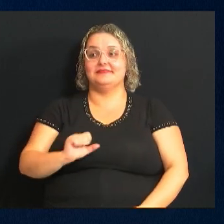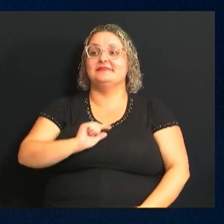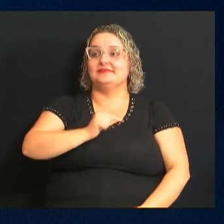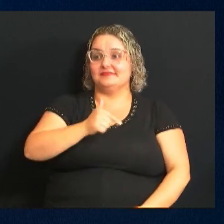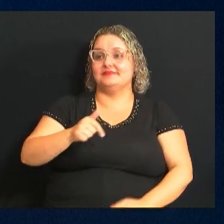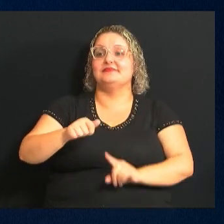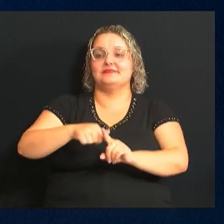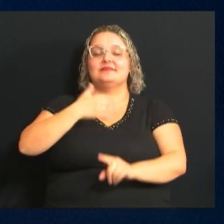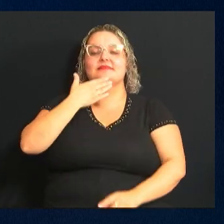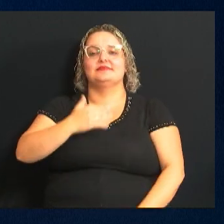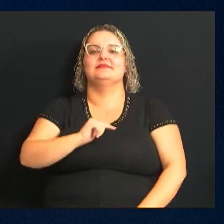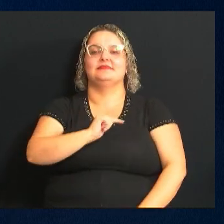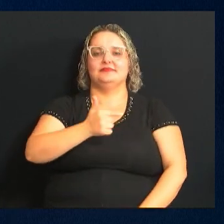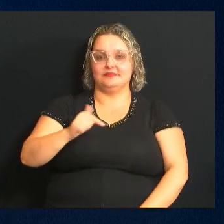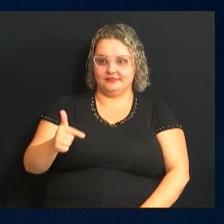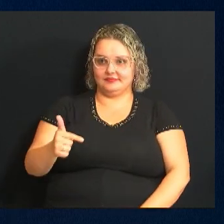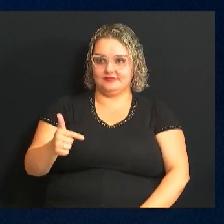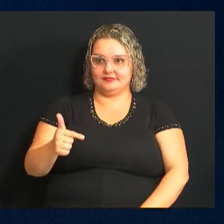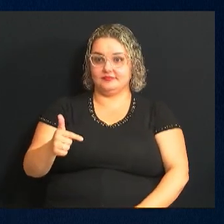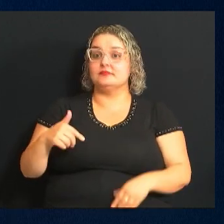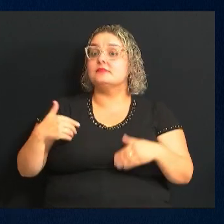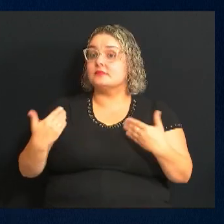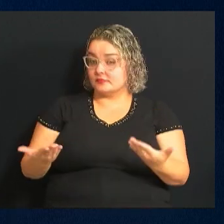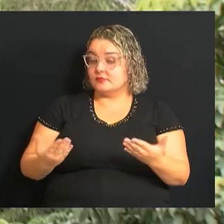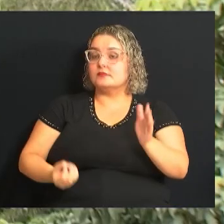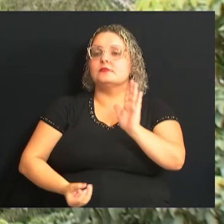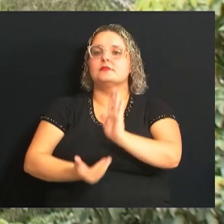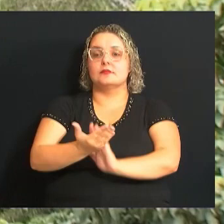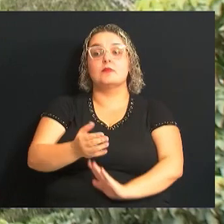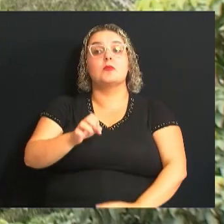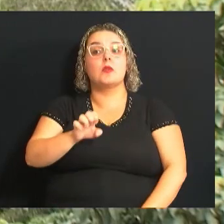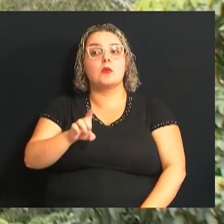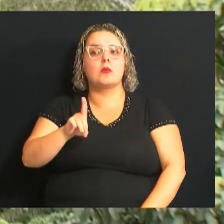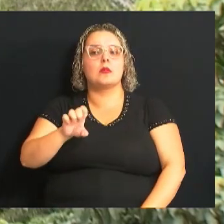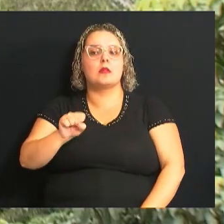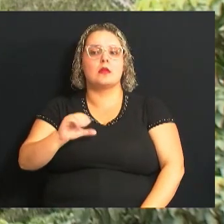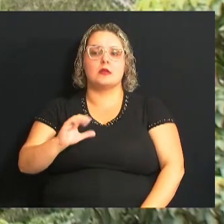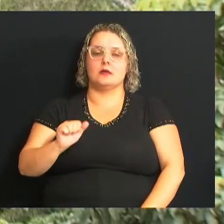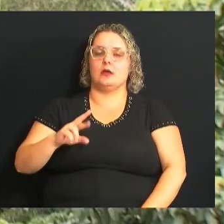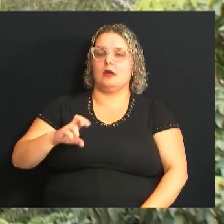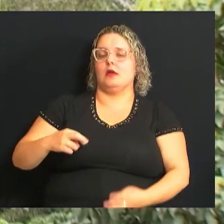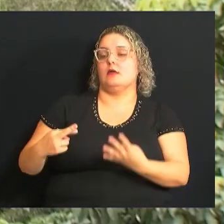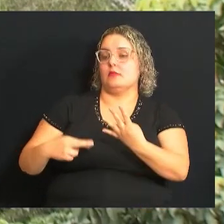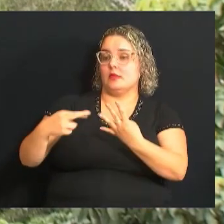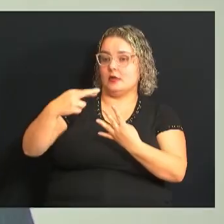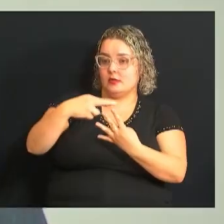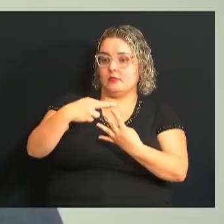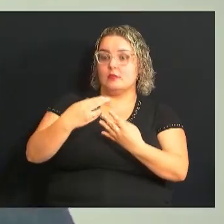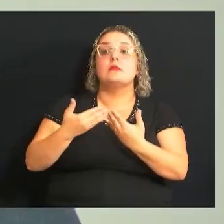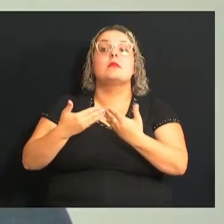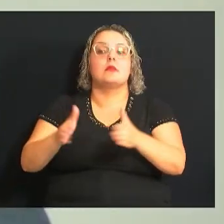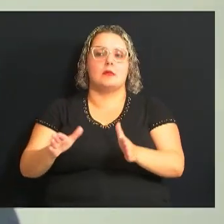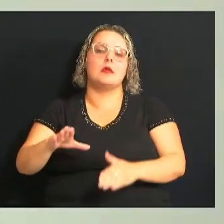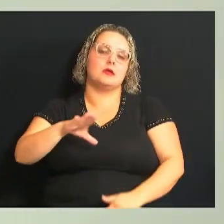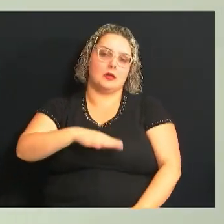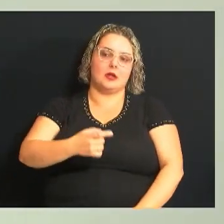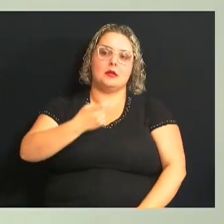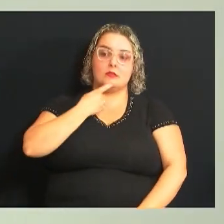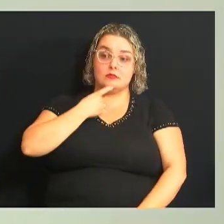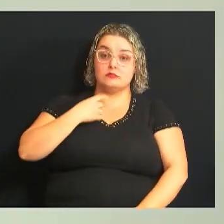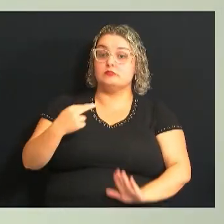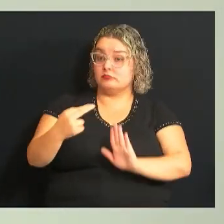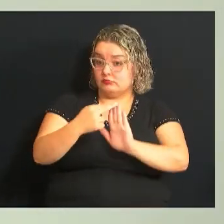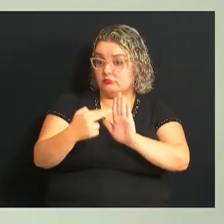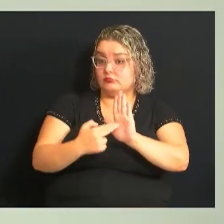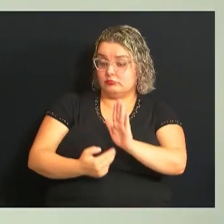de dezembro de 2022, que cria o e-descarte nos ecopontos instalados na cidade. A norma é de autoria